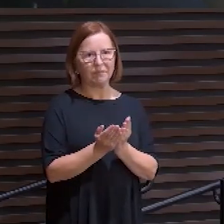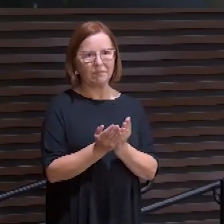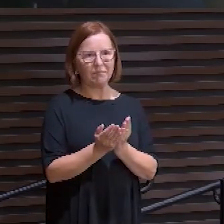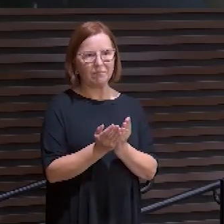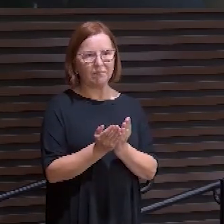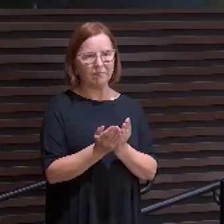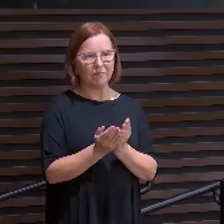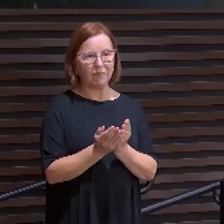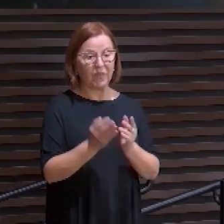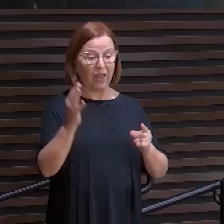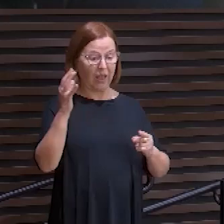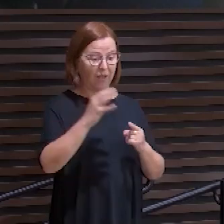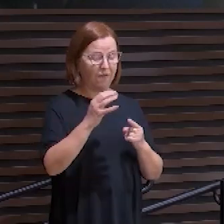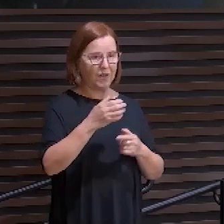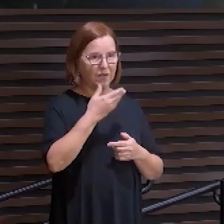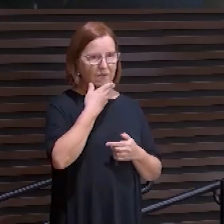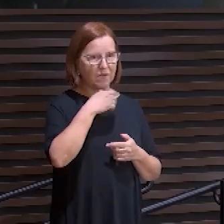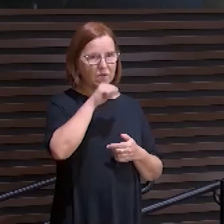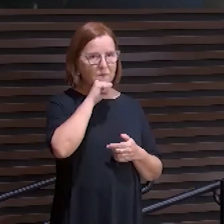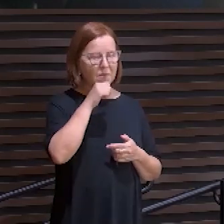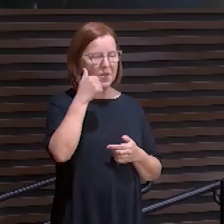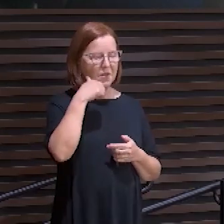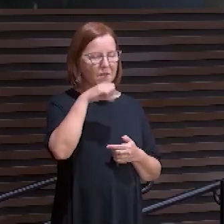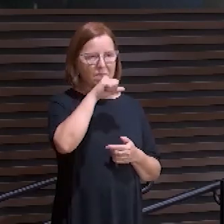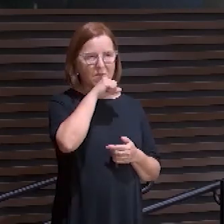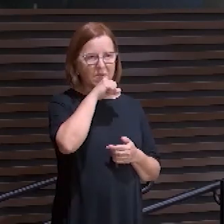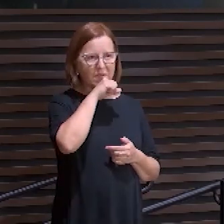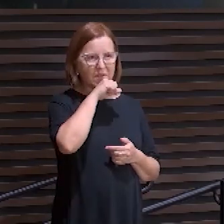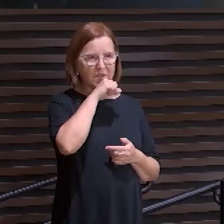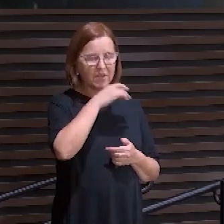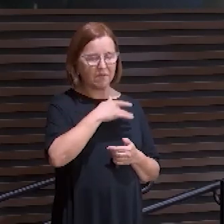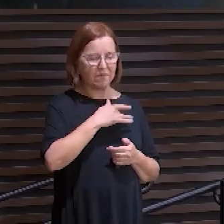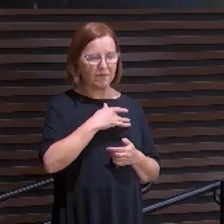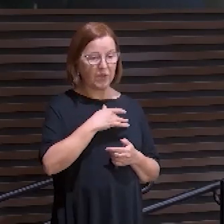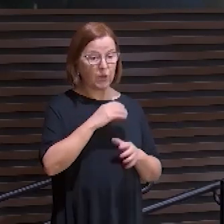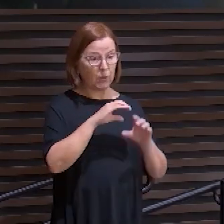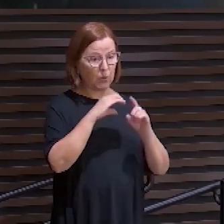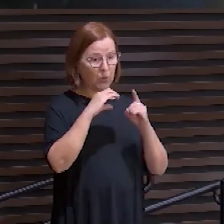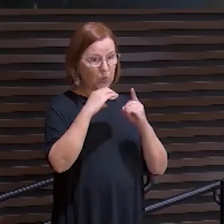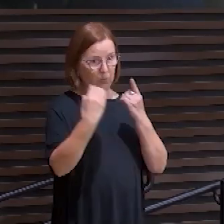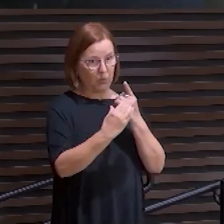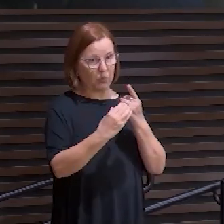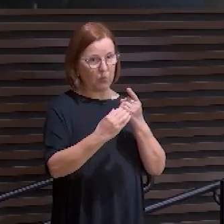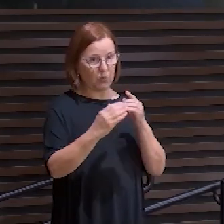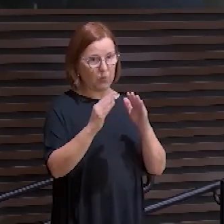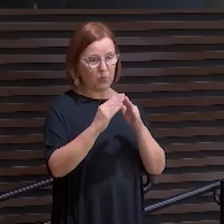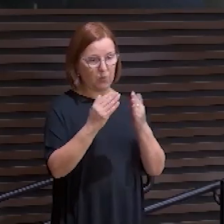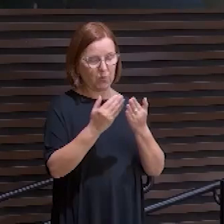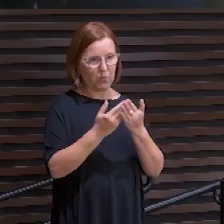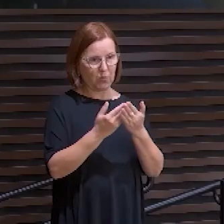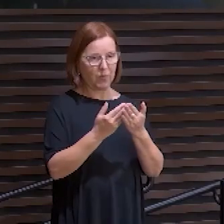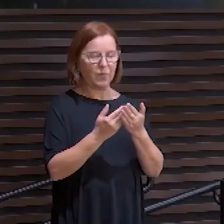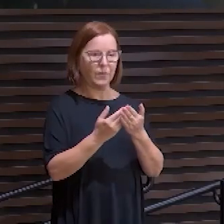A influência dos pais piedosos, o culto, a escola bíblica,